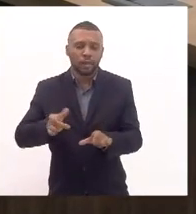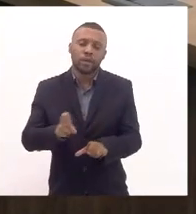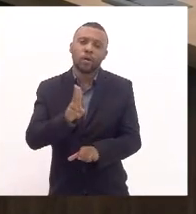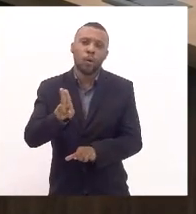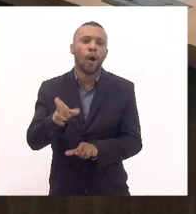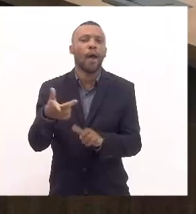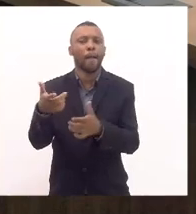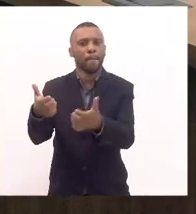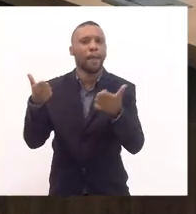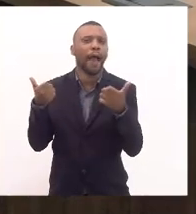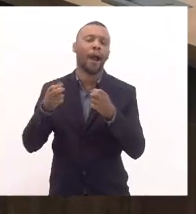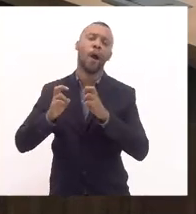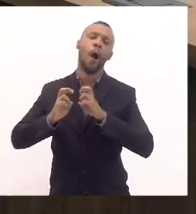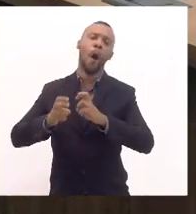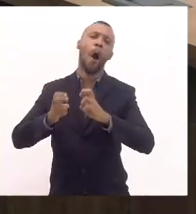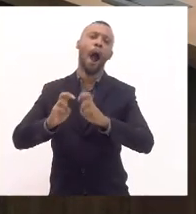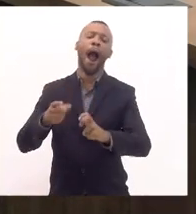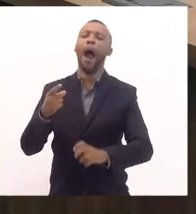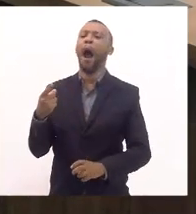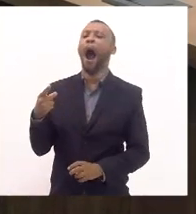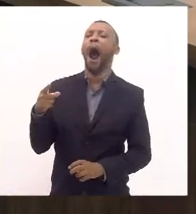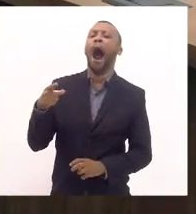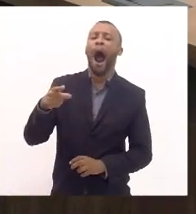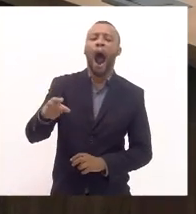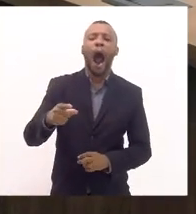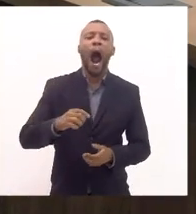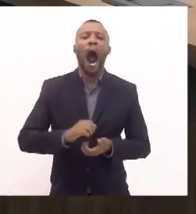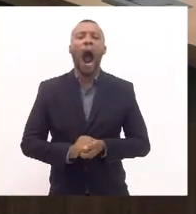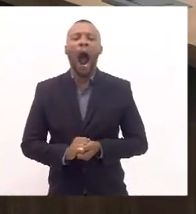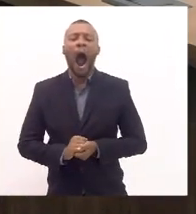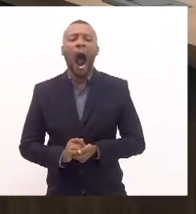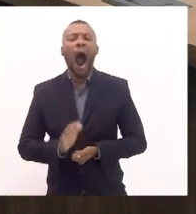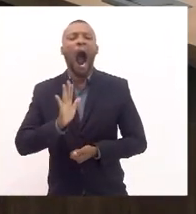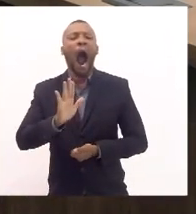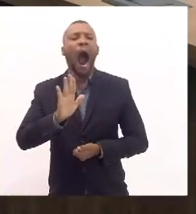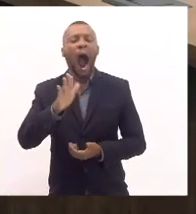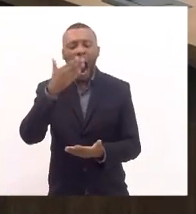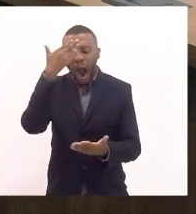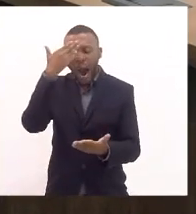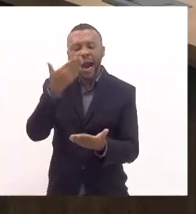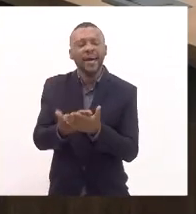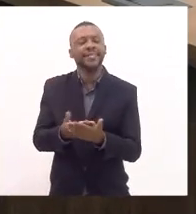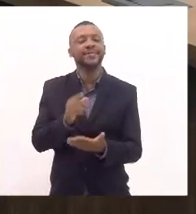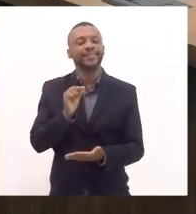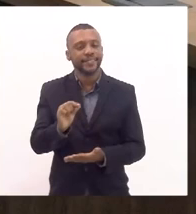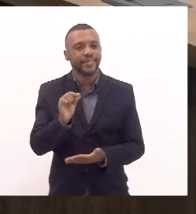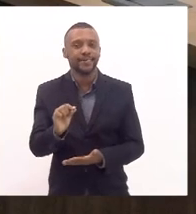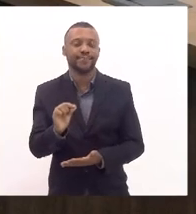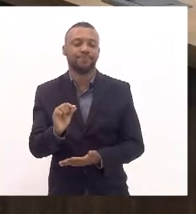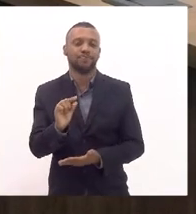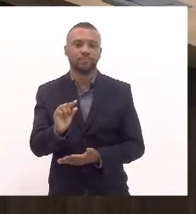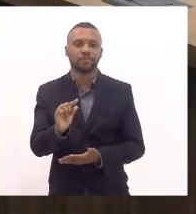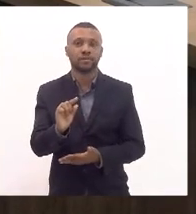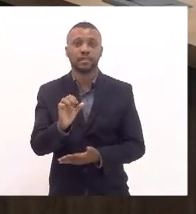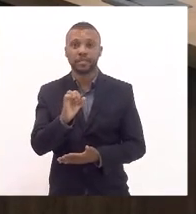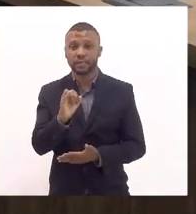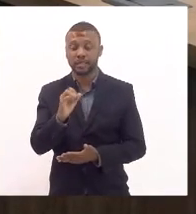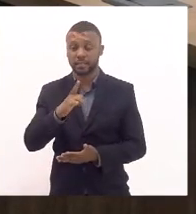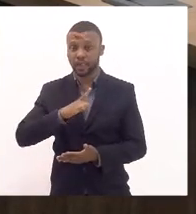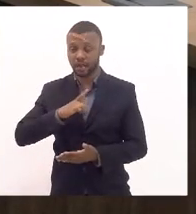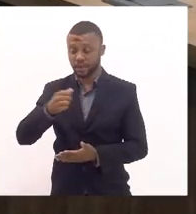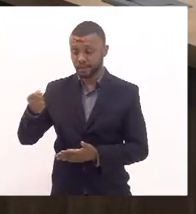utilização dos transportes em massa no entanto criando que esse ato essa